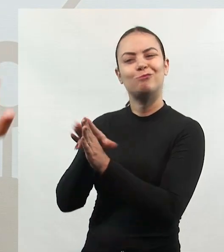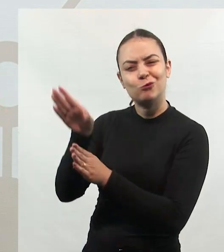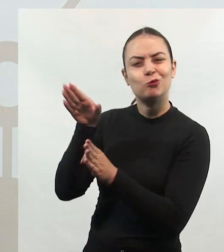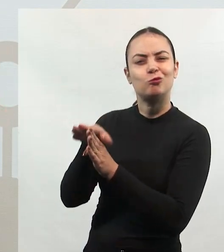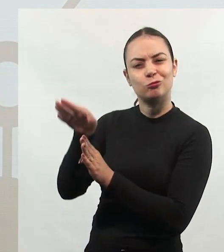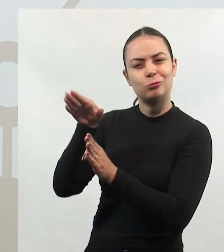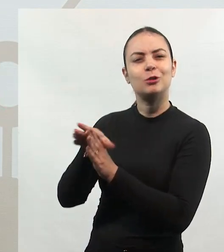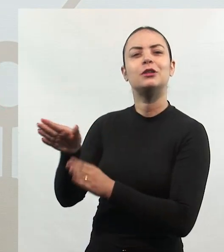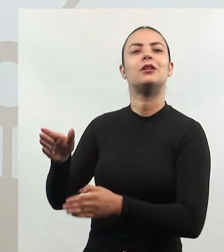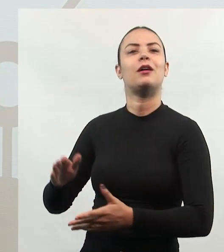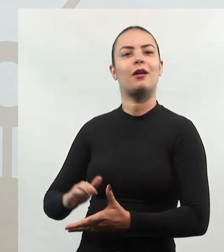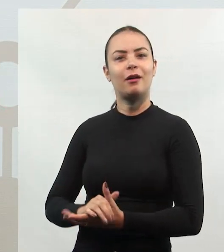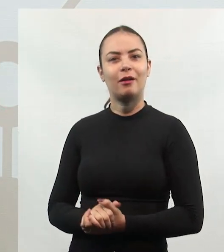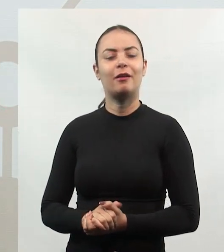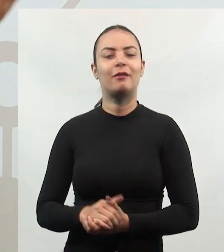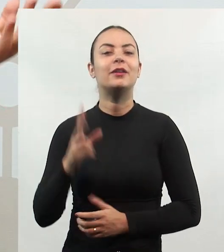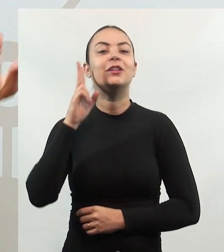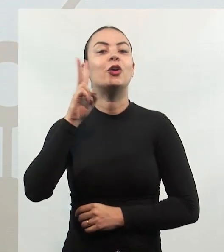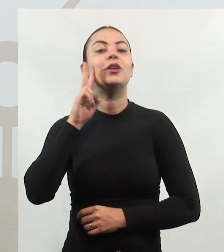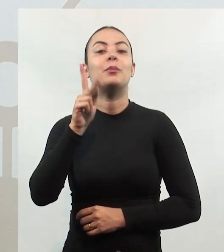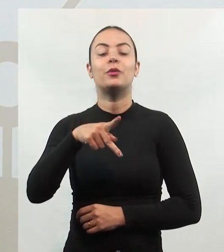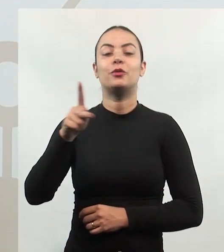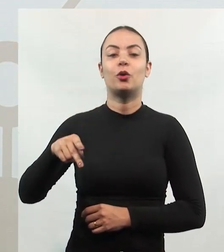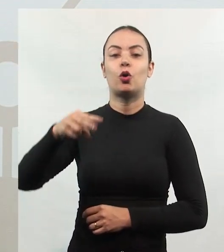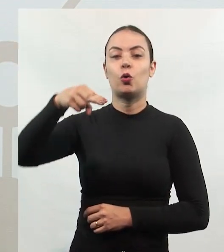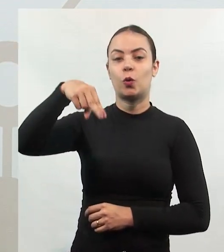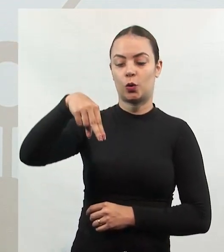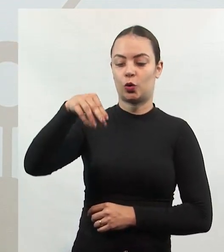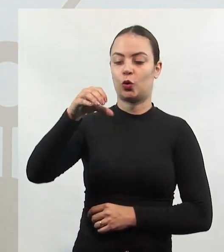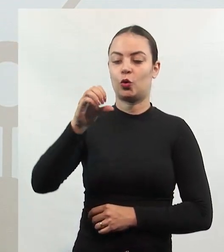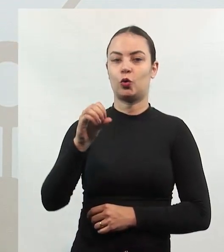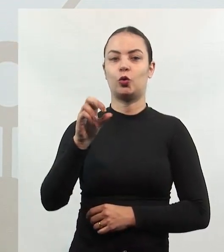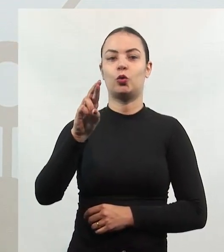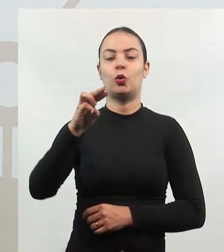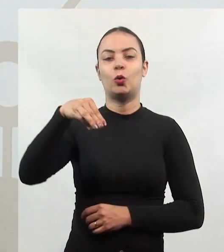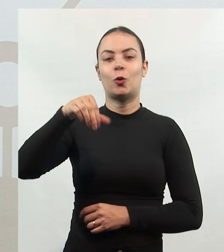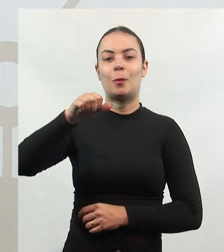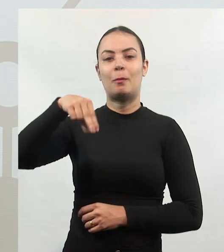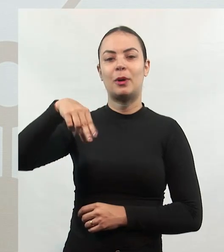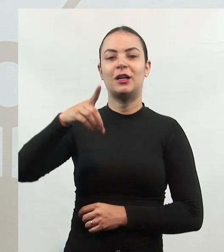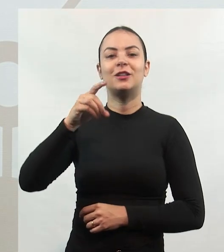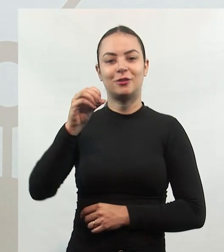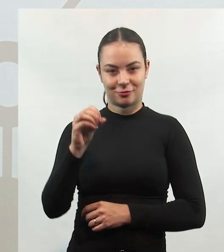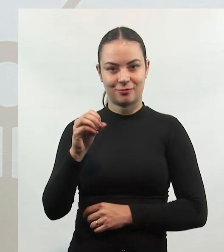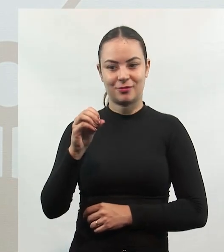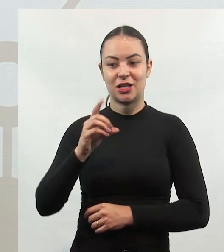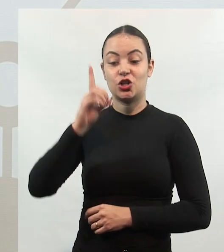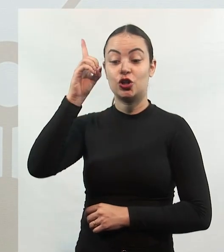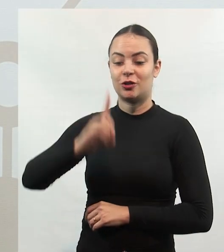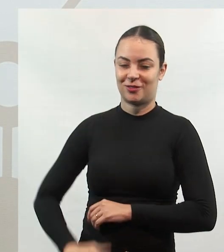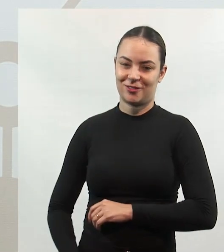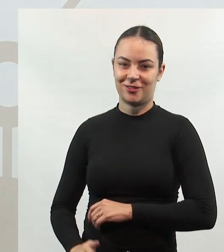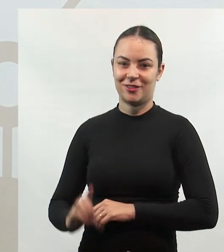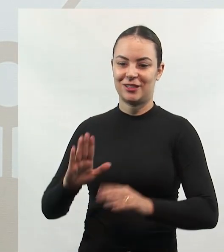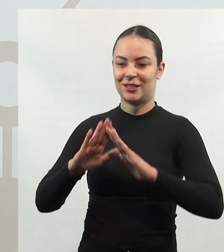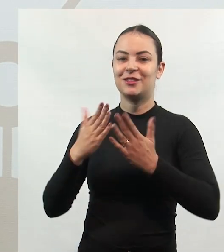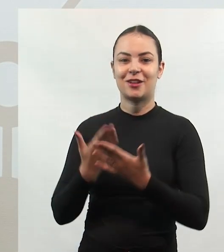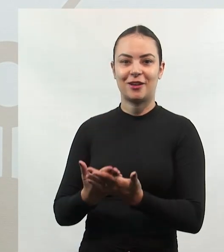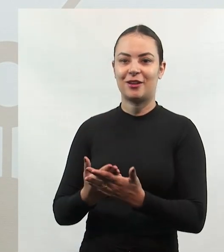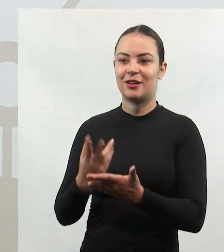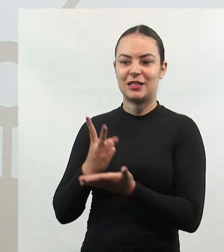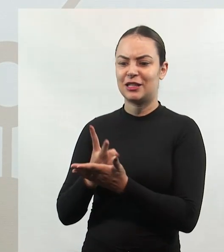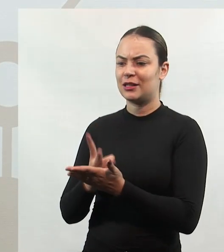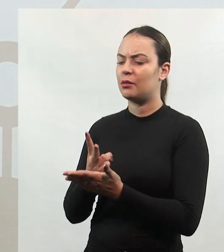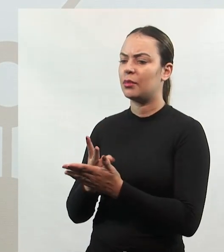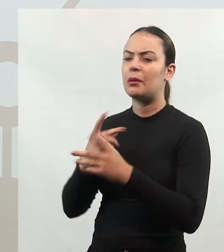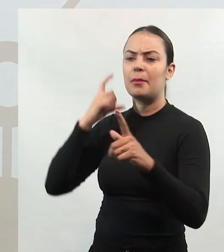Pedrinho, sem dúvida. O Pedrinho era aquele que tocava e falava com o nosso coração, com a nossa alma, né? Professor Sávio, um dia desses